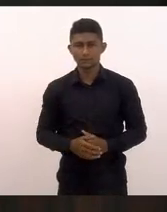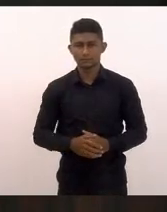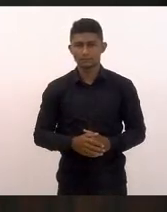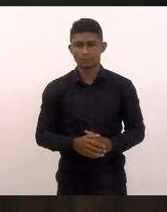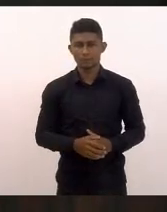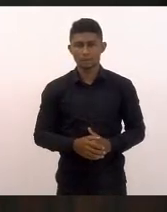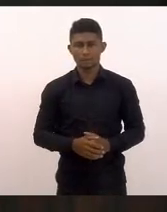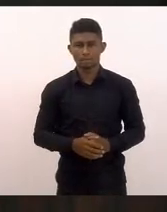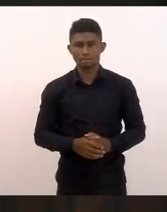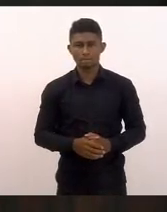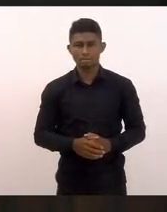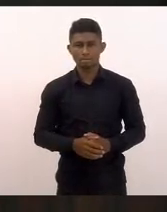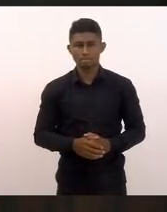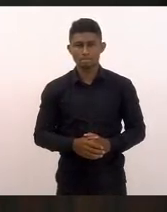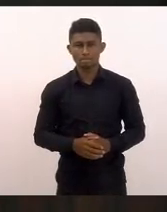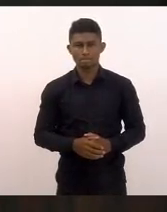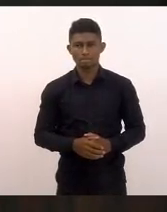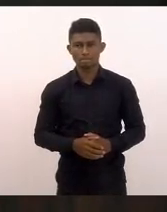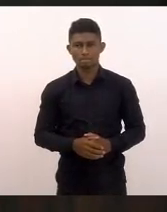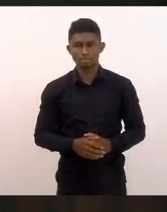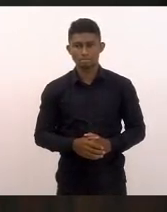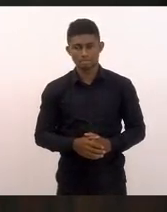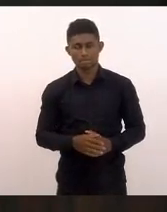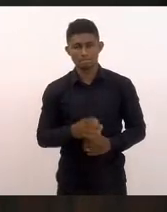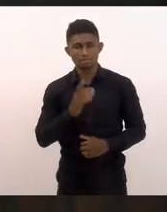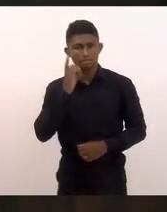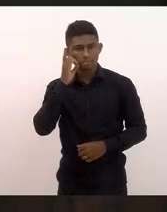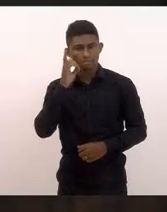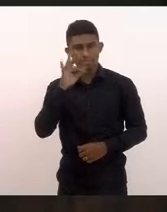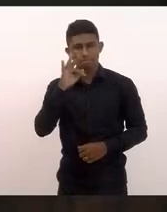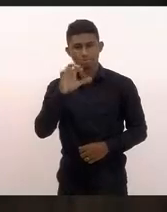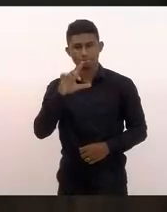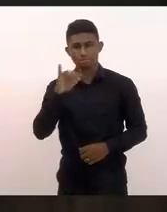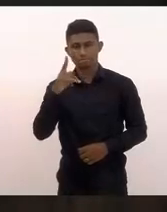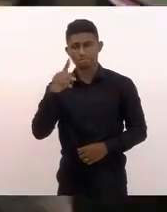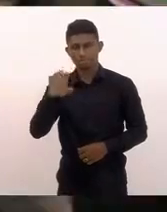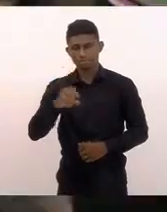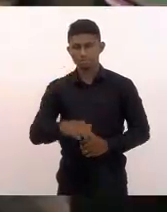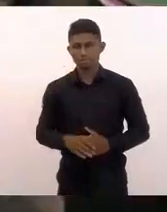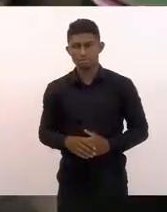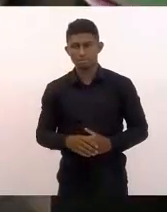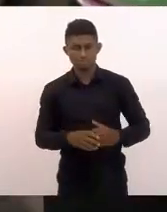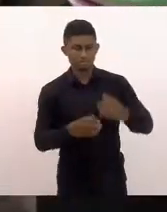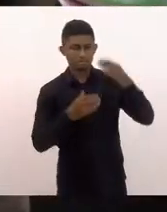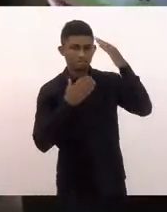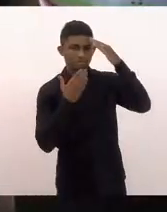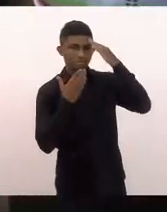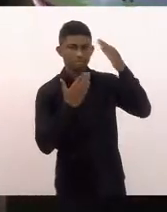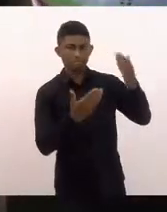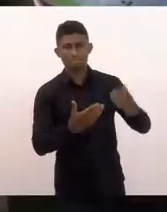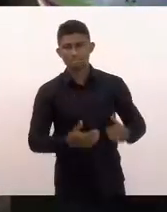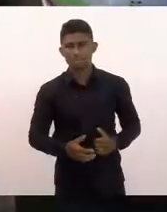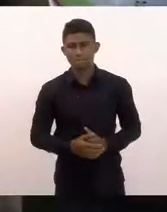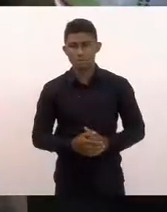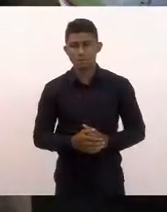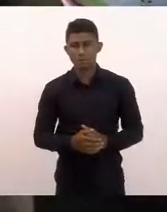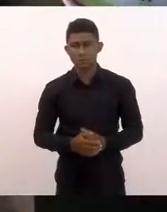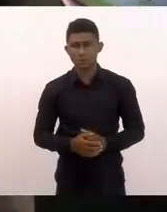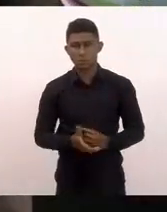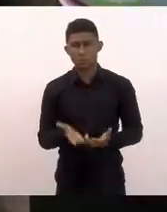Deputado Rodrigo. Deputado Felipe Pobel, por favor. Muito obrigado, presidente. Presidente, é